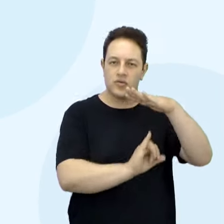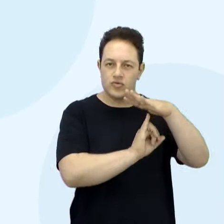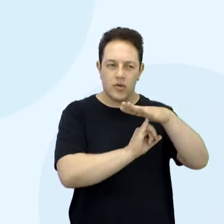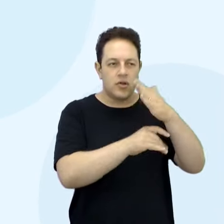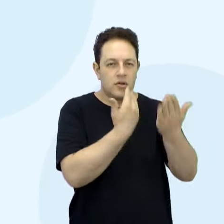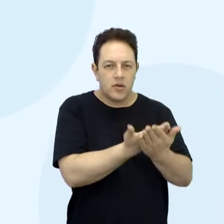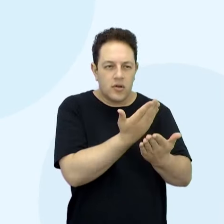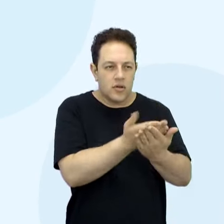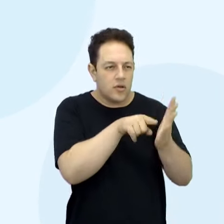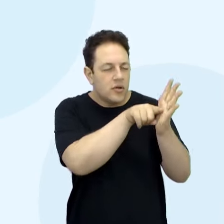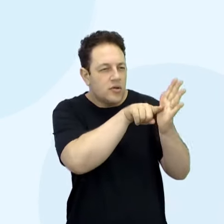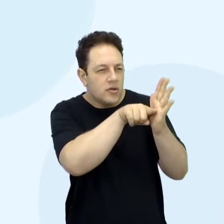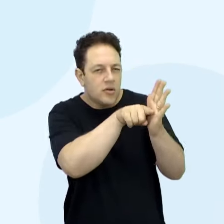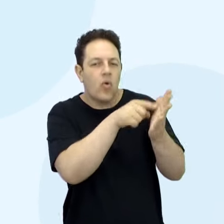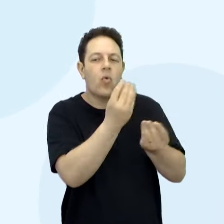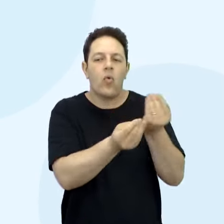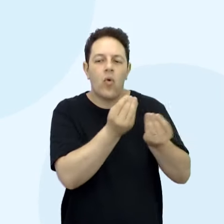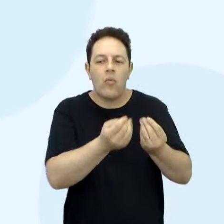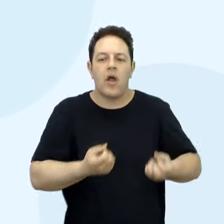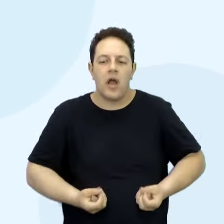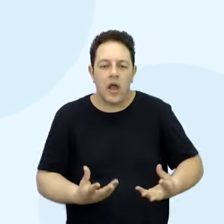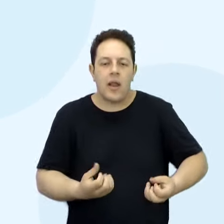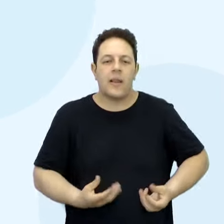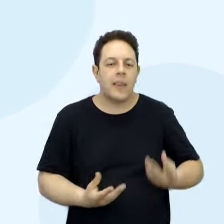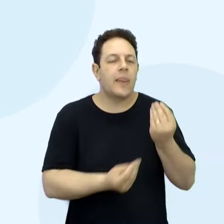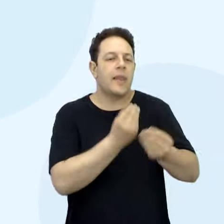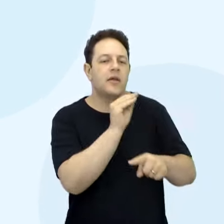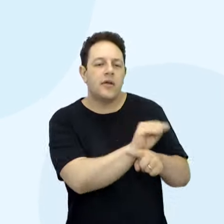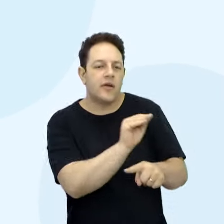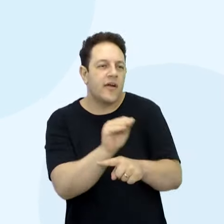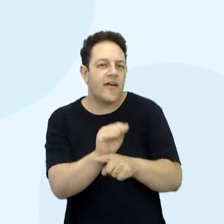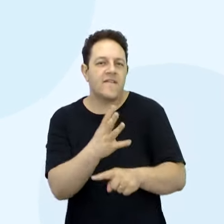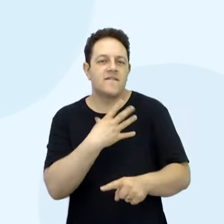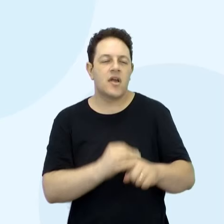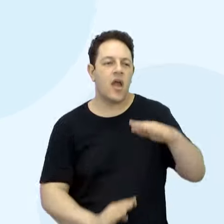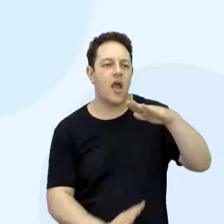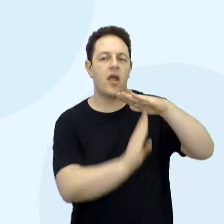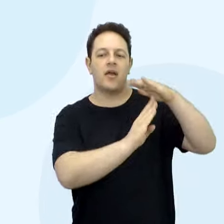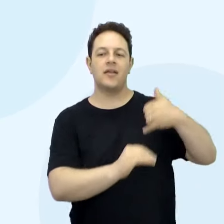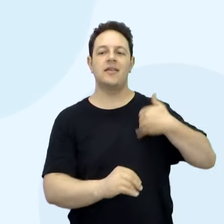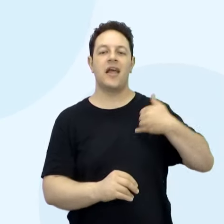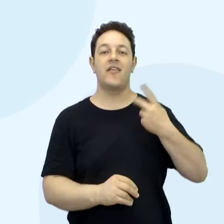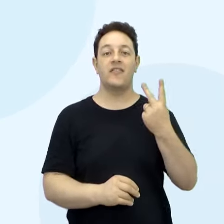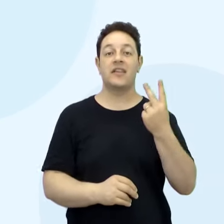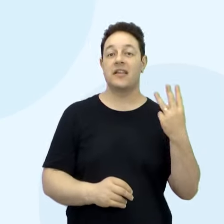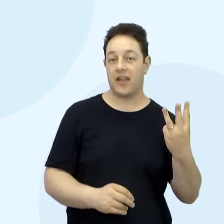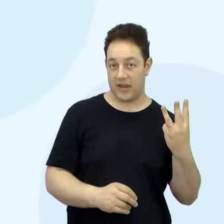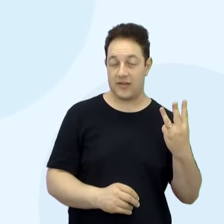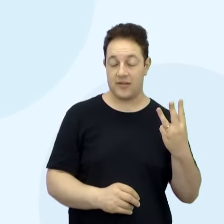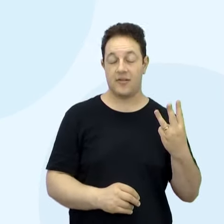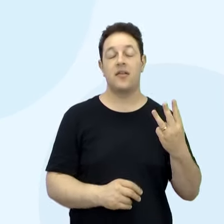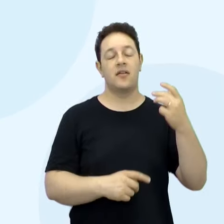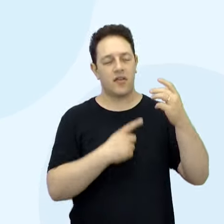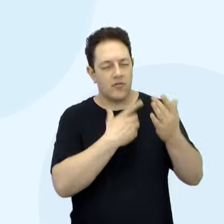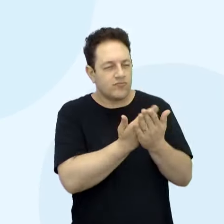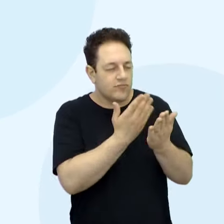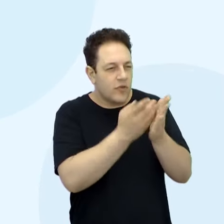Então, existem pesquisas sobre o custo de se criar um filho até os 23 anos, considerando